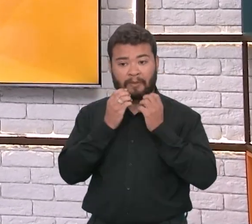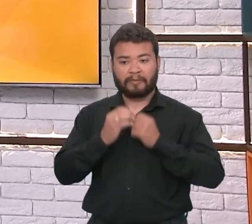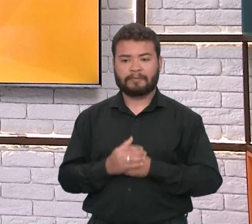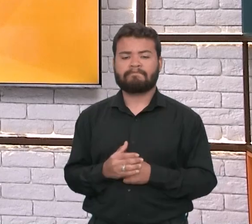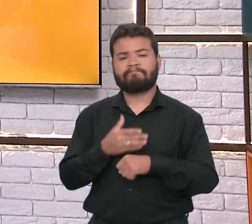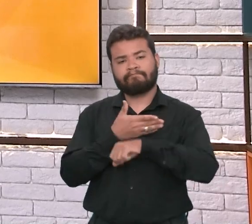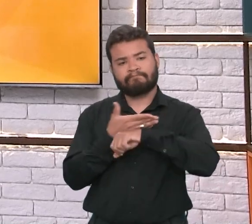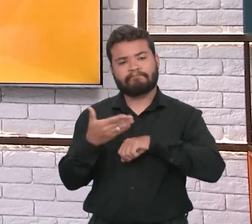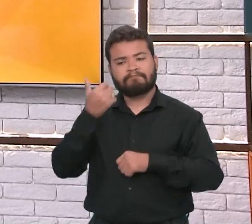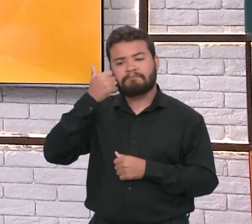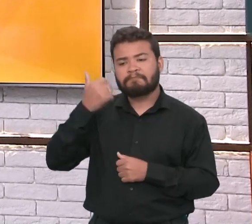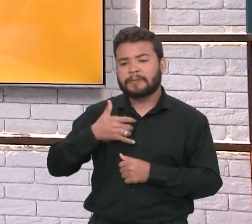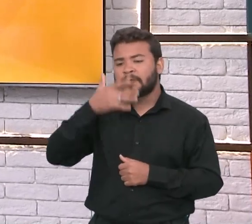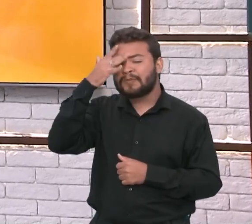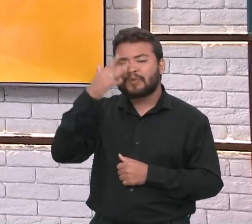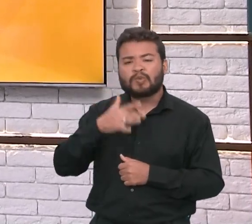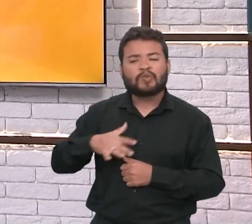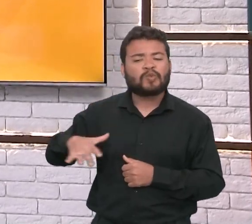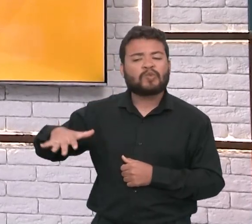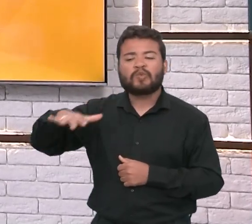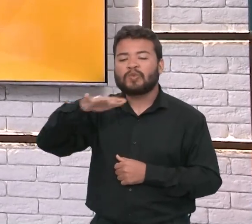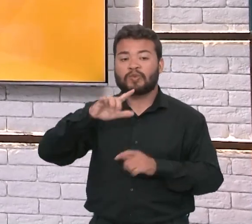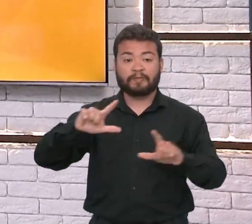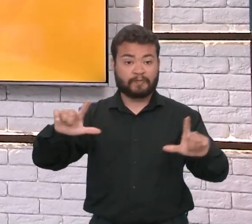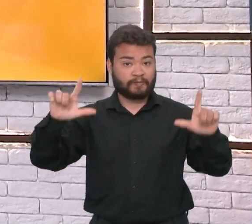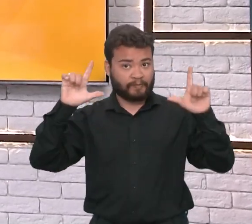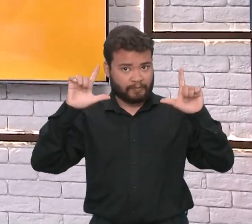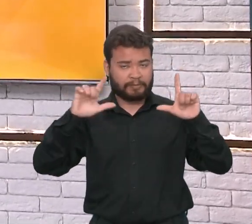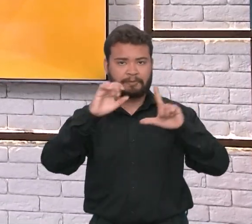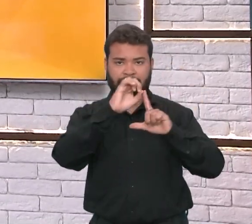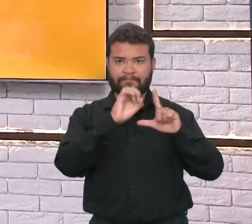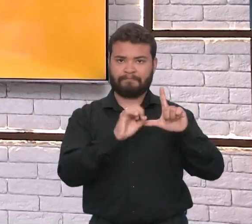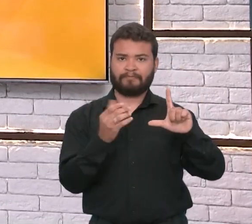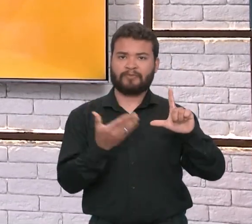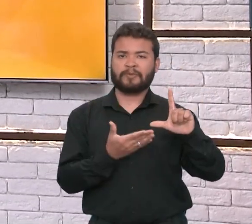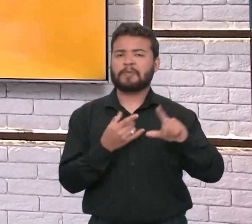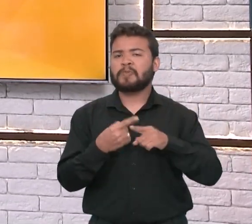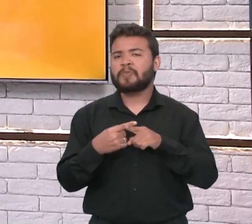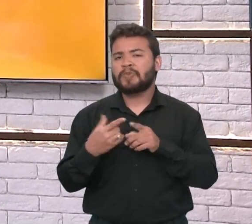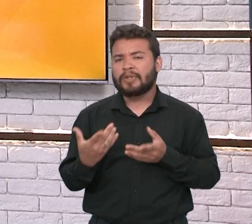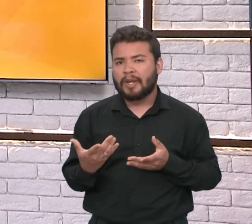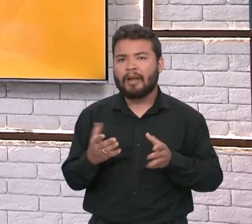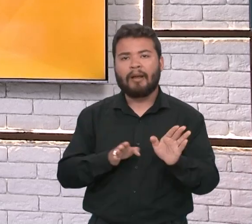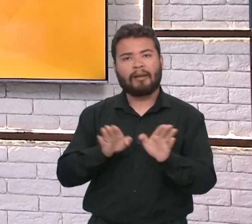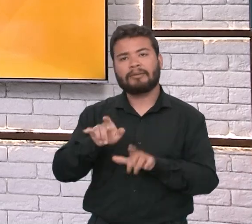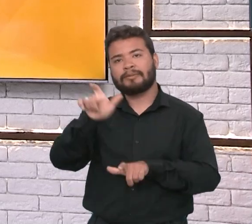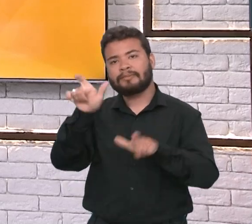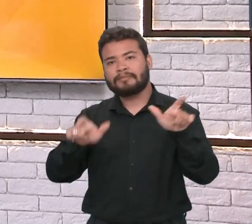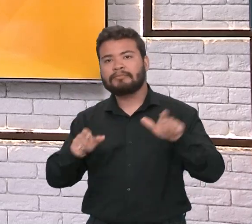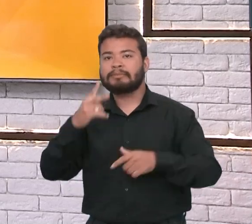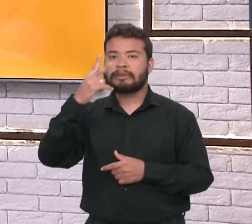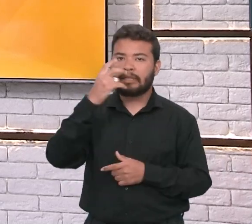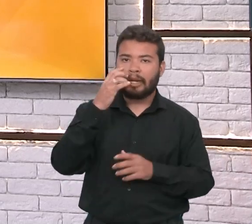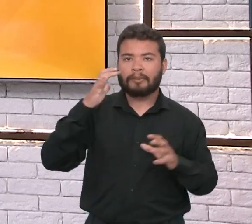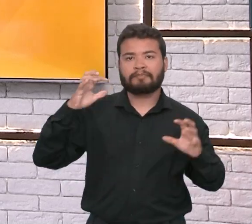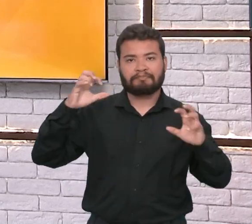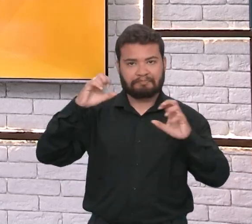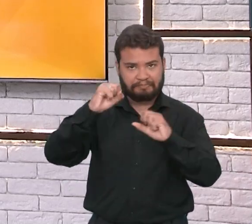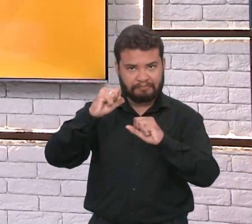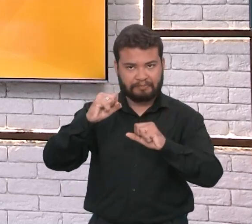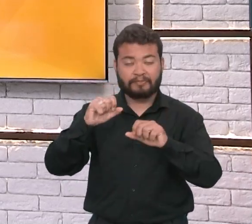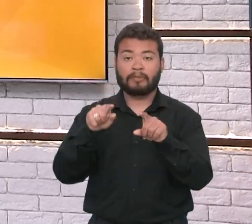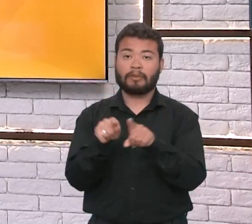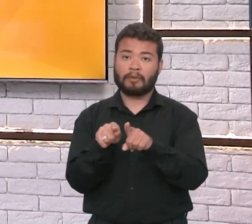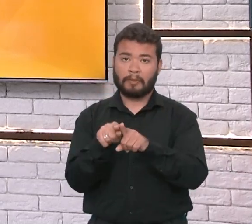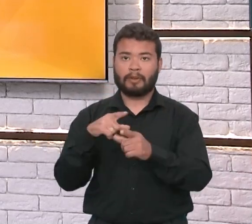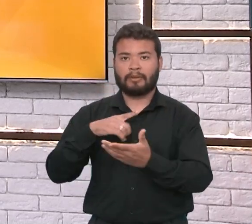faço a descrição de todas as pessoas que aparecem aqui na telinha para tornar a programação mais acessível ao nosso público cego e de baixa visão, além